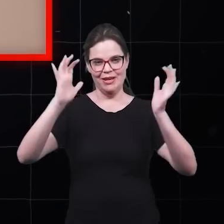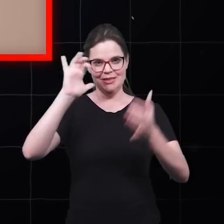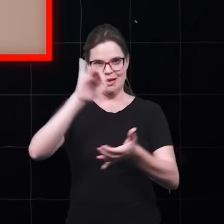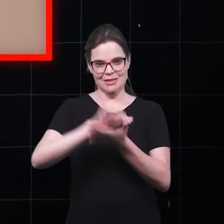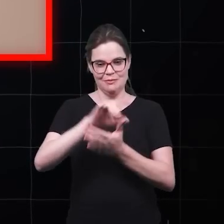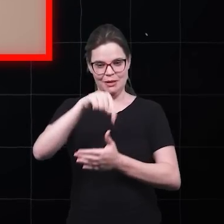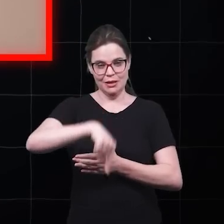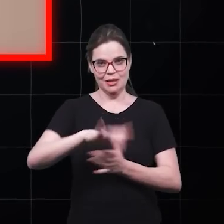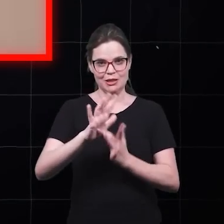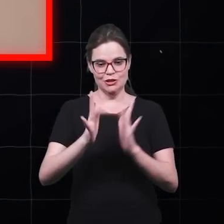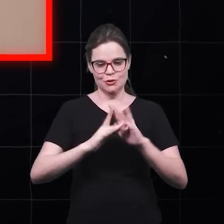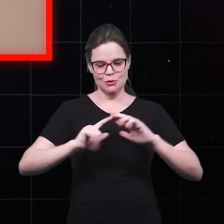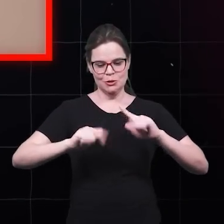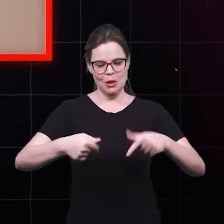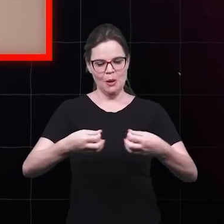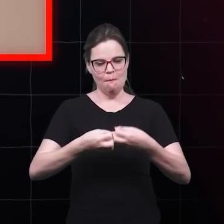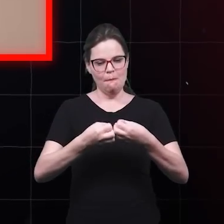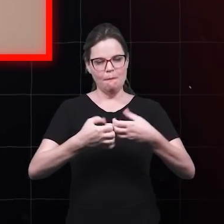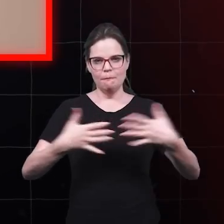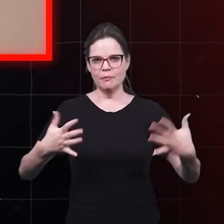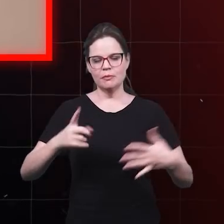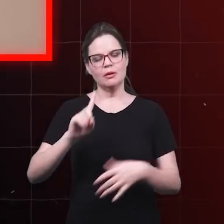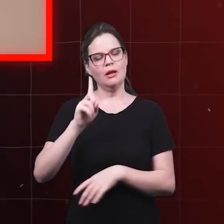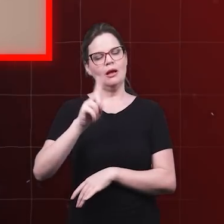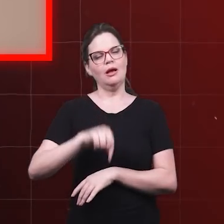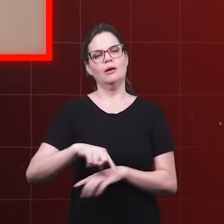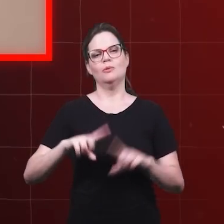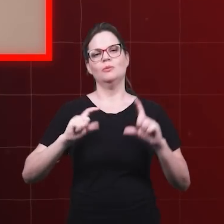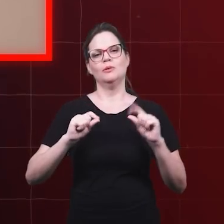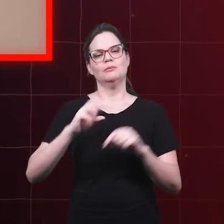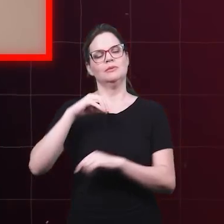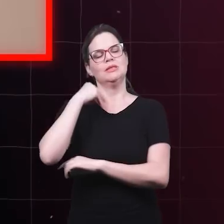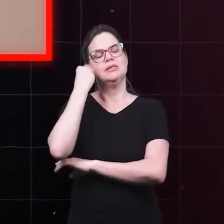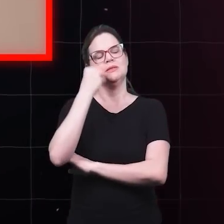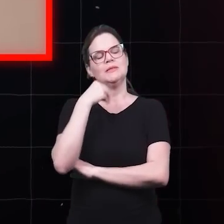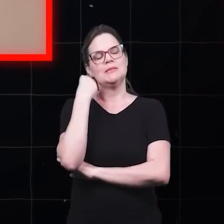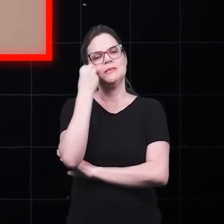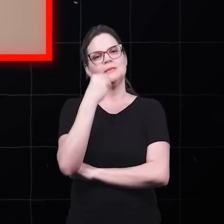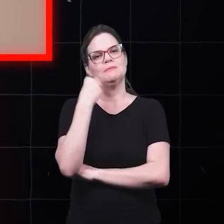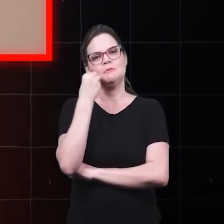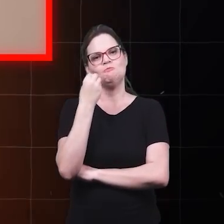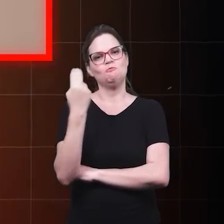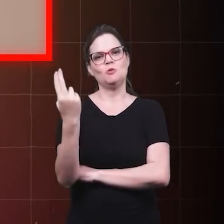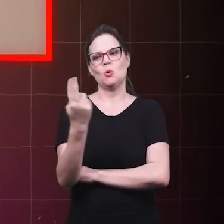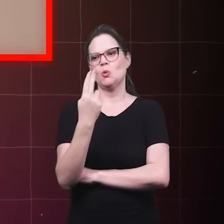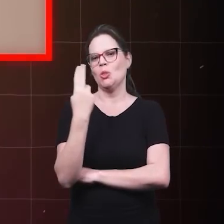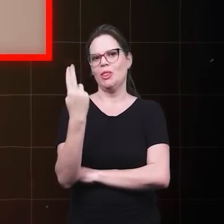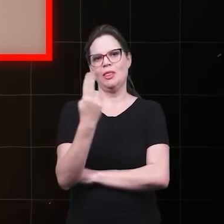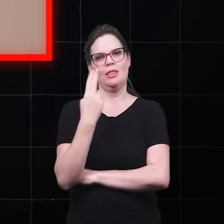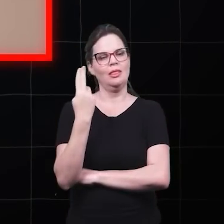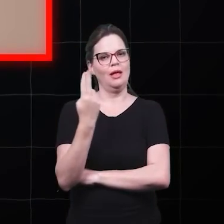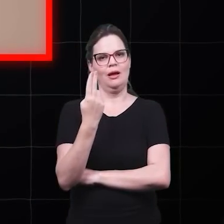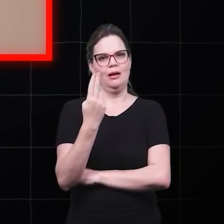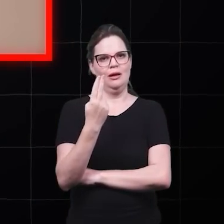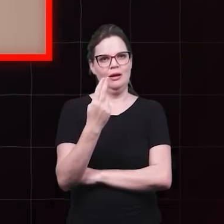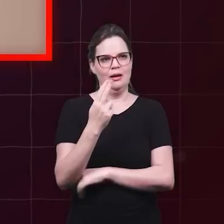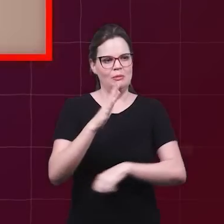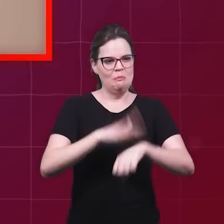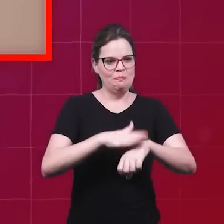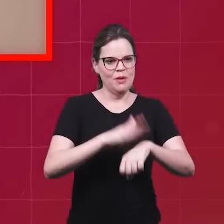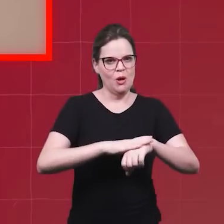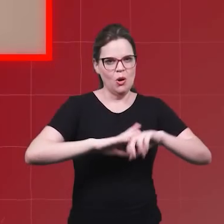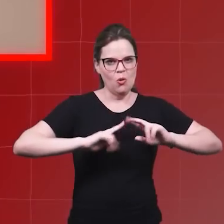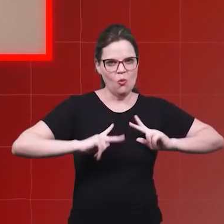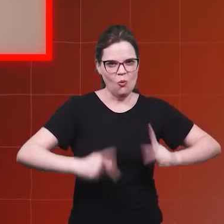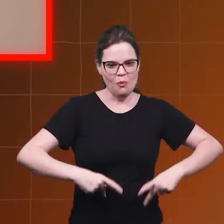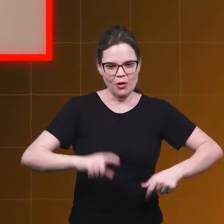da Galileia foi uma experiência que ninguém poderia fazer. Foi um sinal